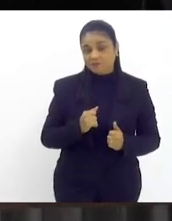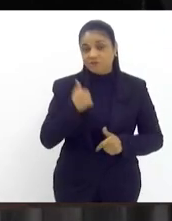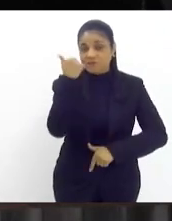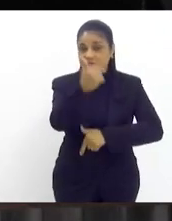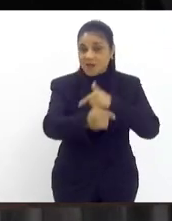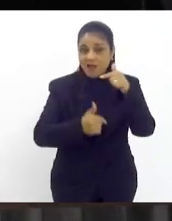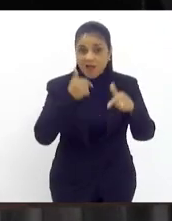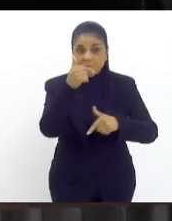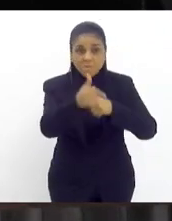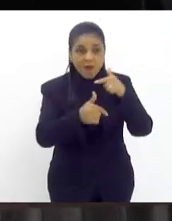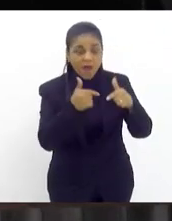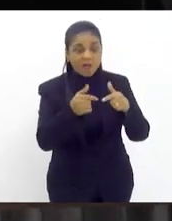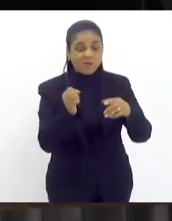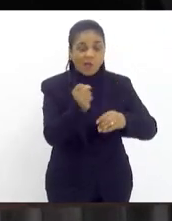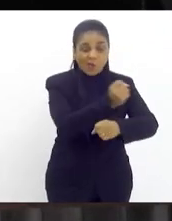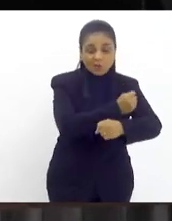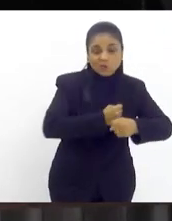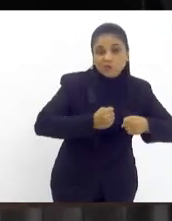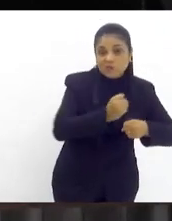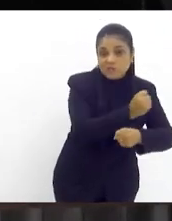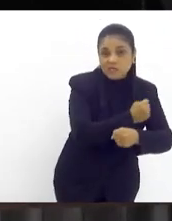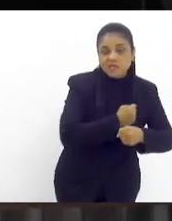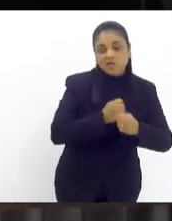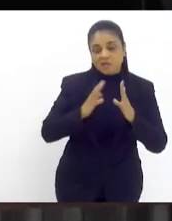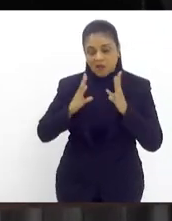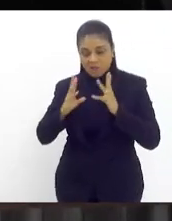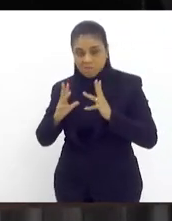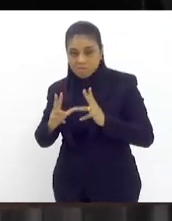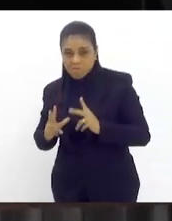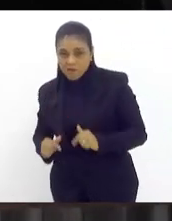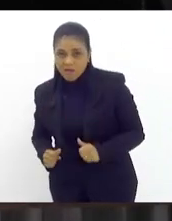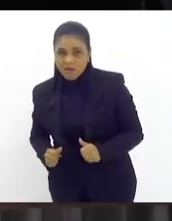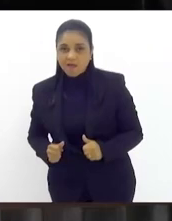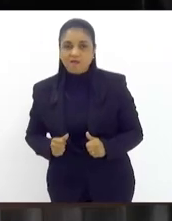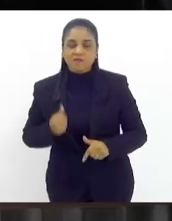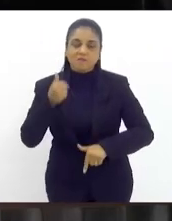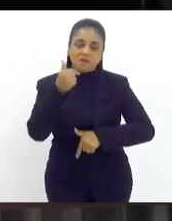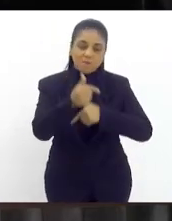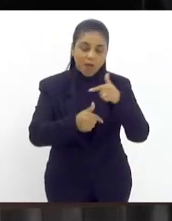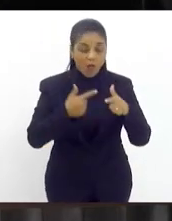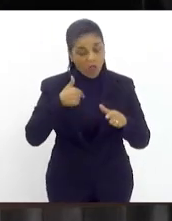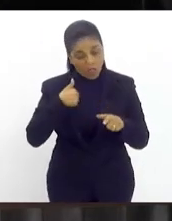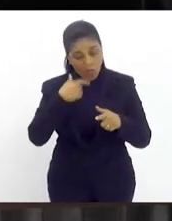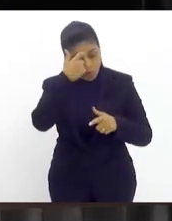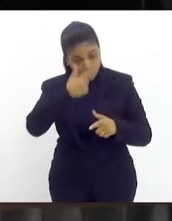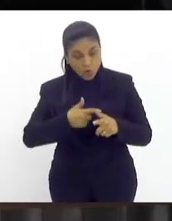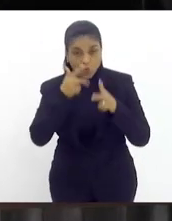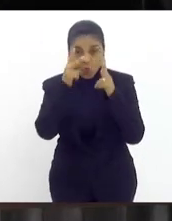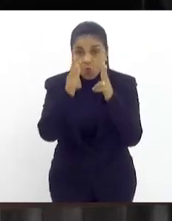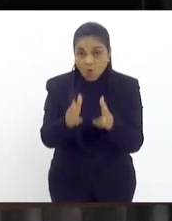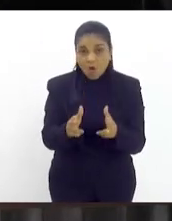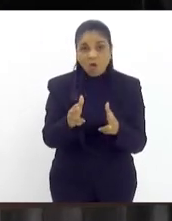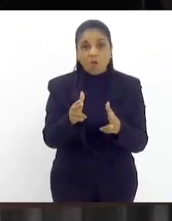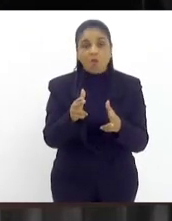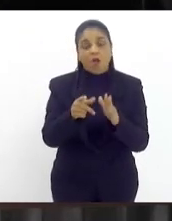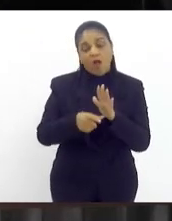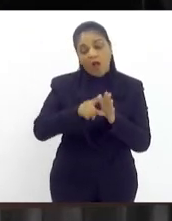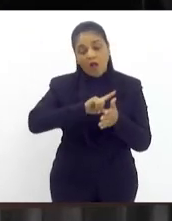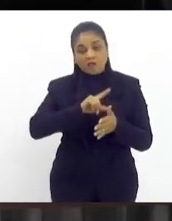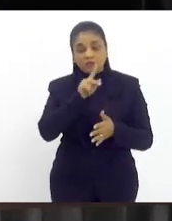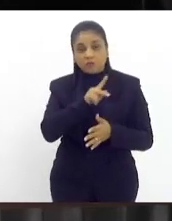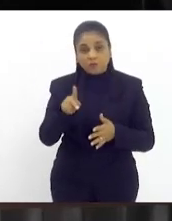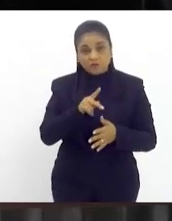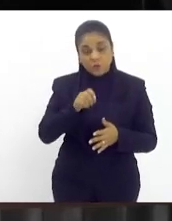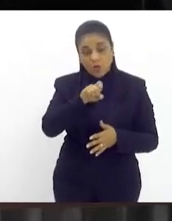né no serviço da cozinha que trabalham na limpeza que trabalham como eu trabalhei antes de ser professor como